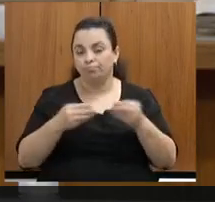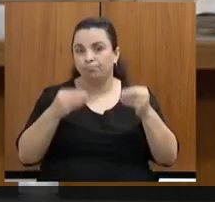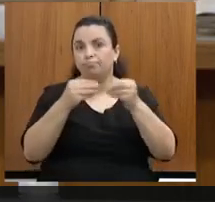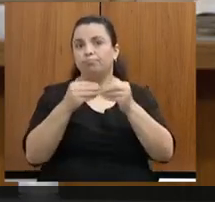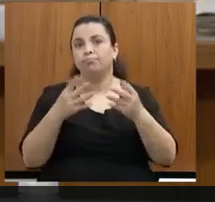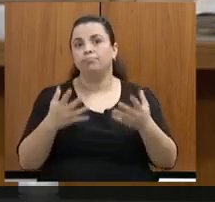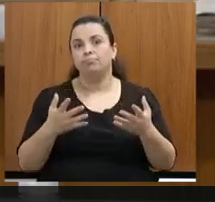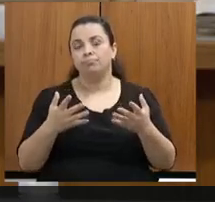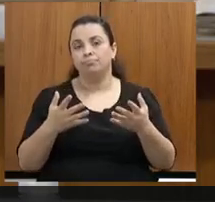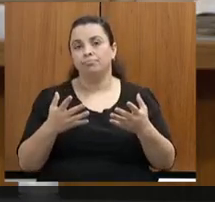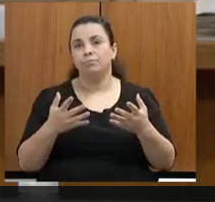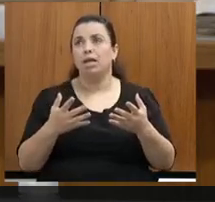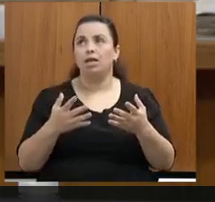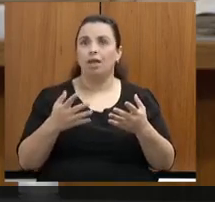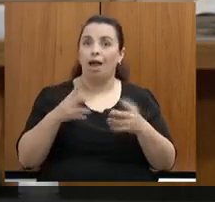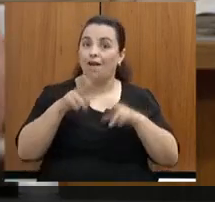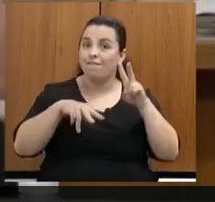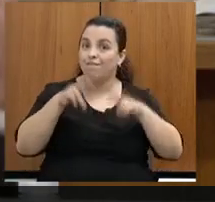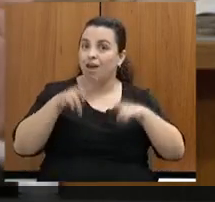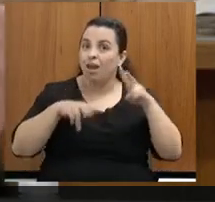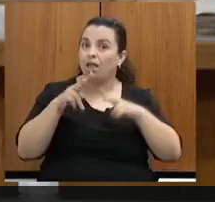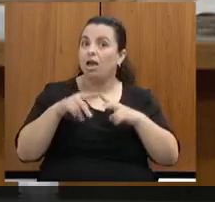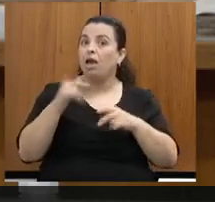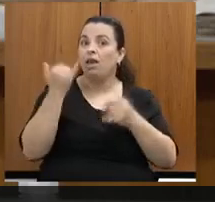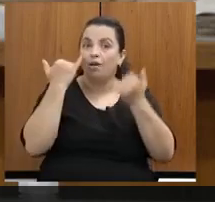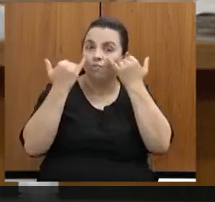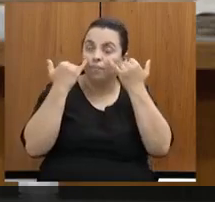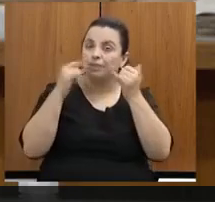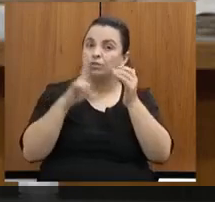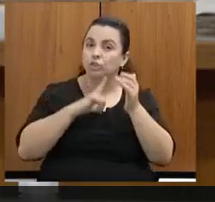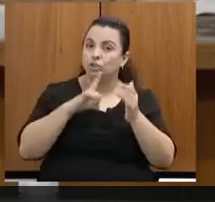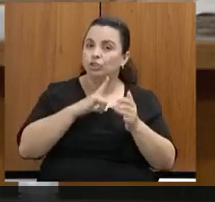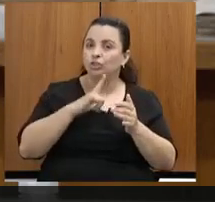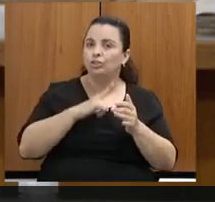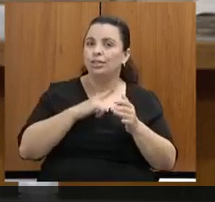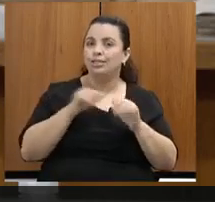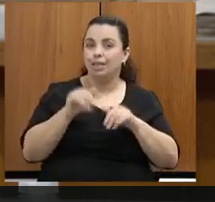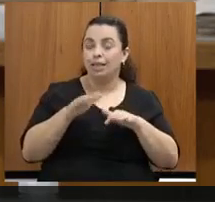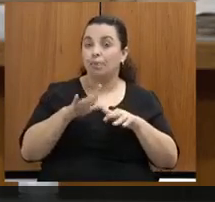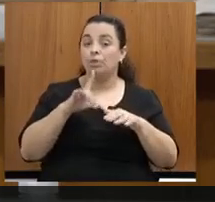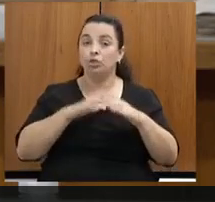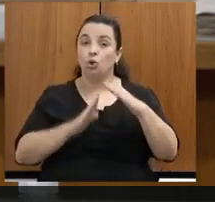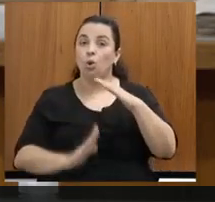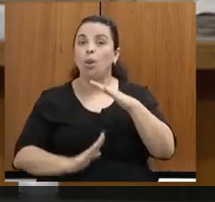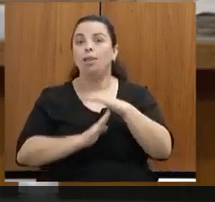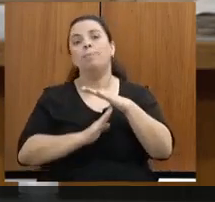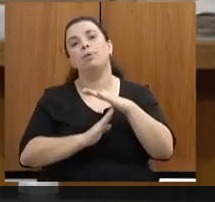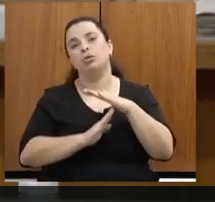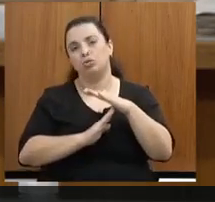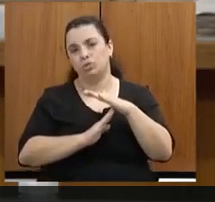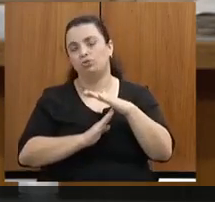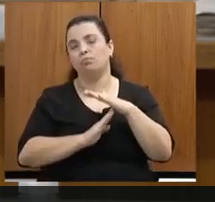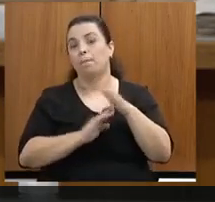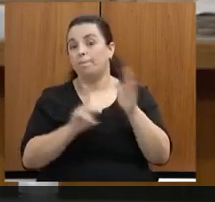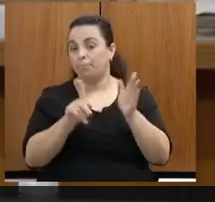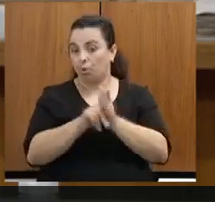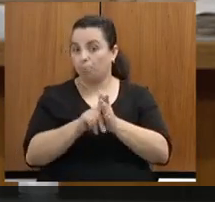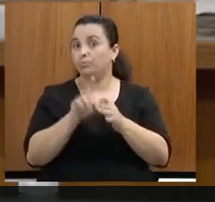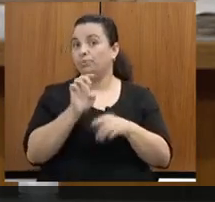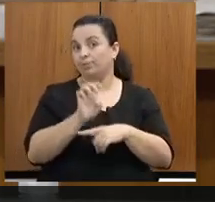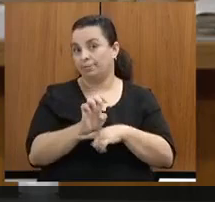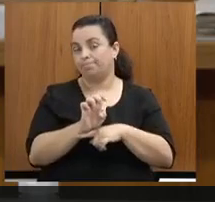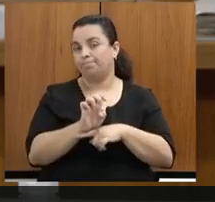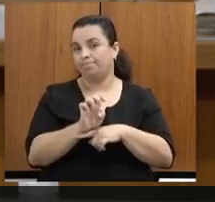que tínhamos de setembro de 2015 que quando alcançamos o limite prudencial é o estado então